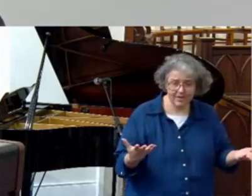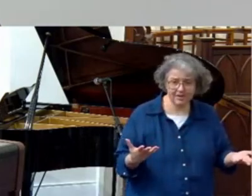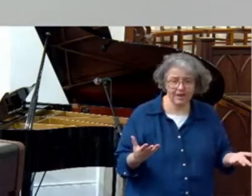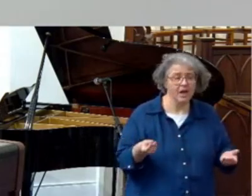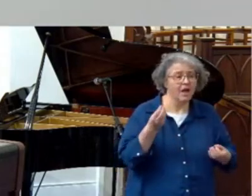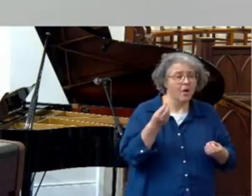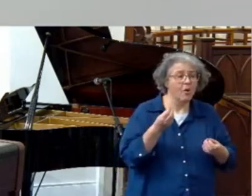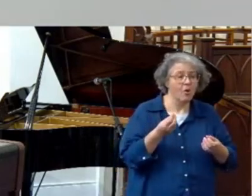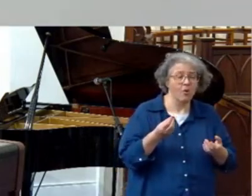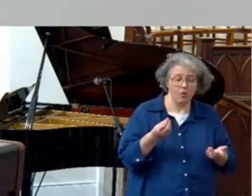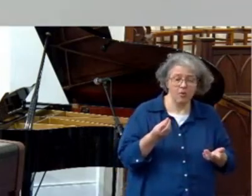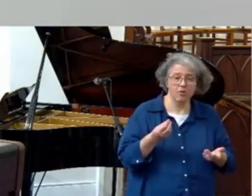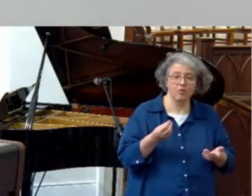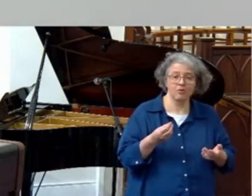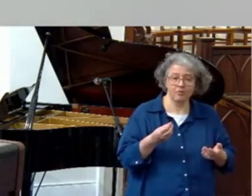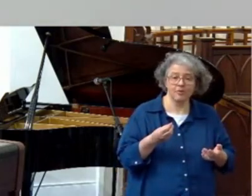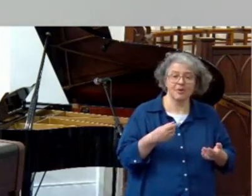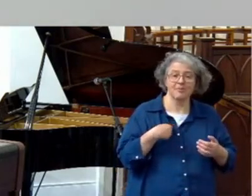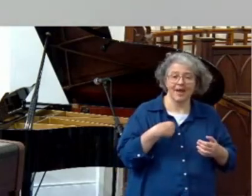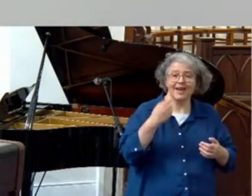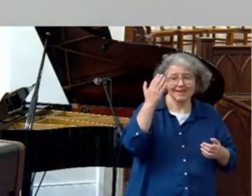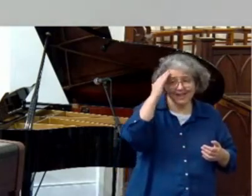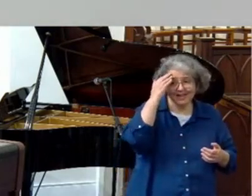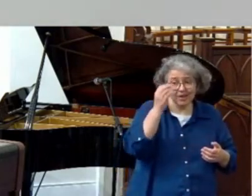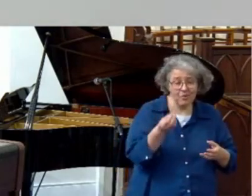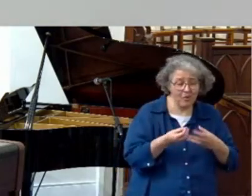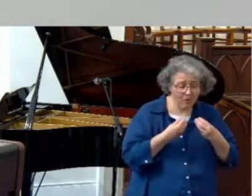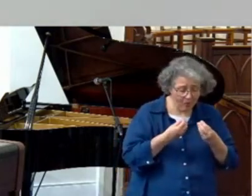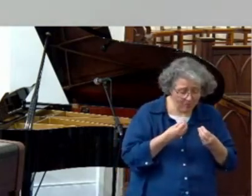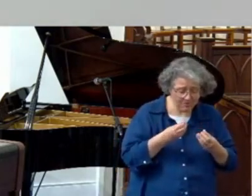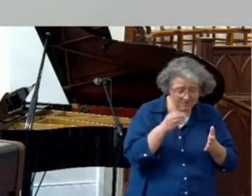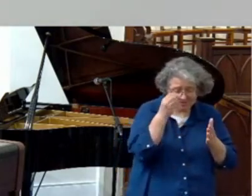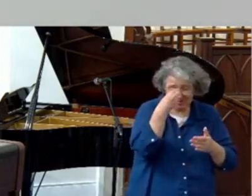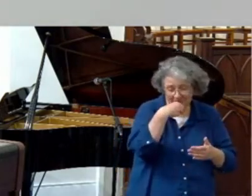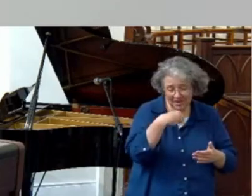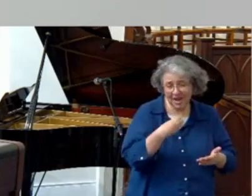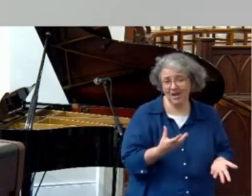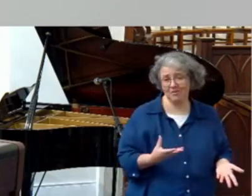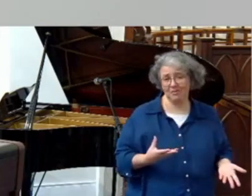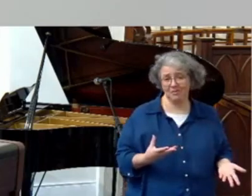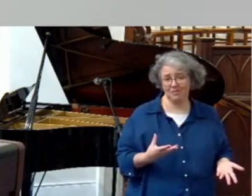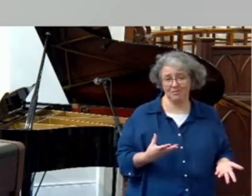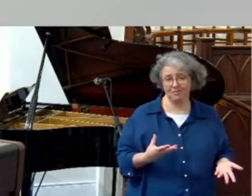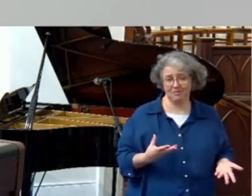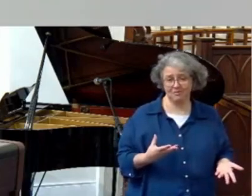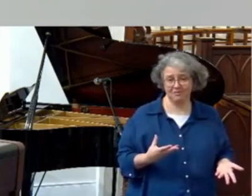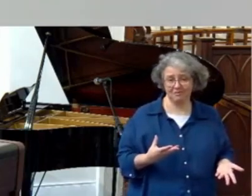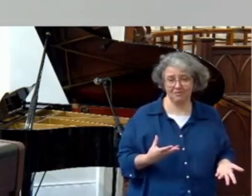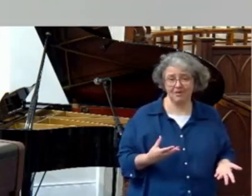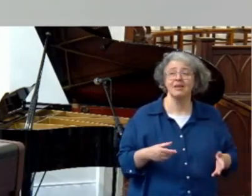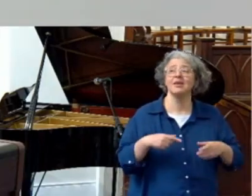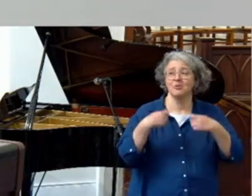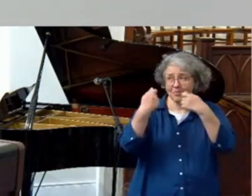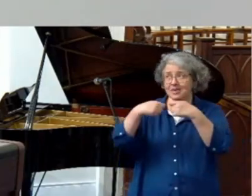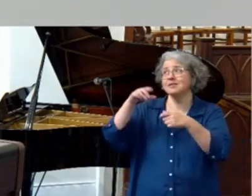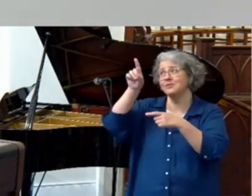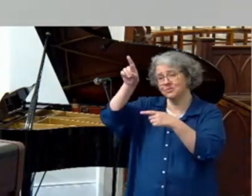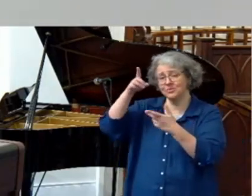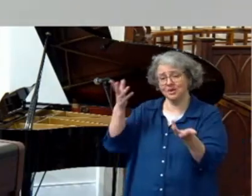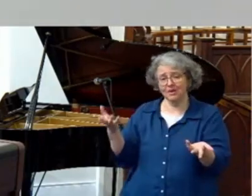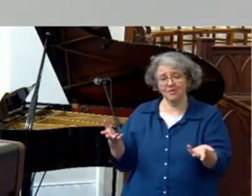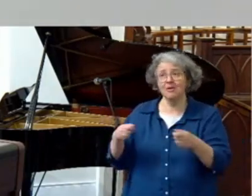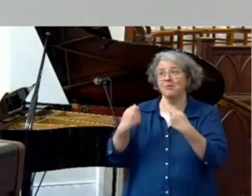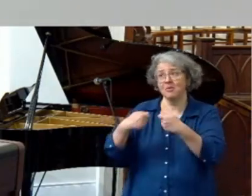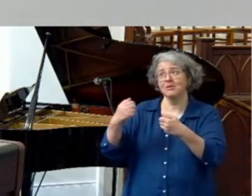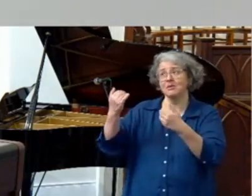está lá no fim, eu saiba o quanto eu sou frágil aqui, para viver e o quanto eu dependo de Ti. Outro salmista, no